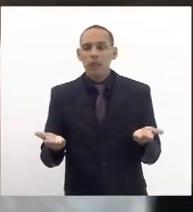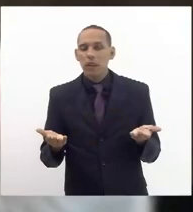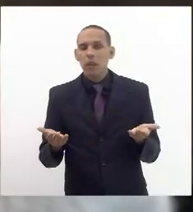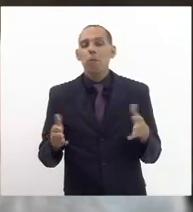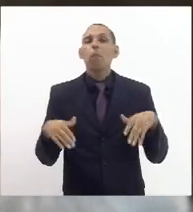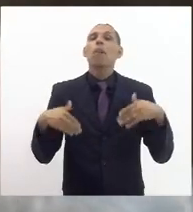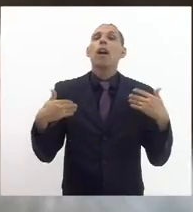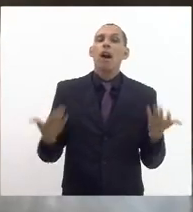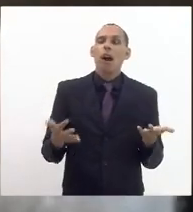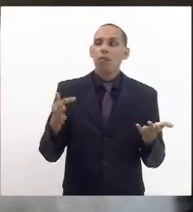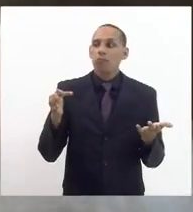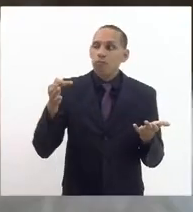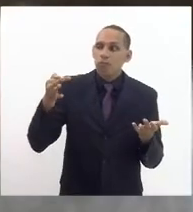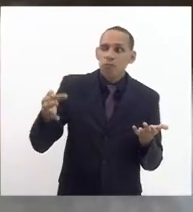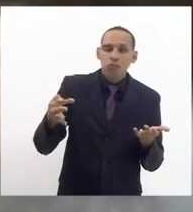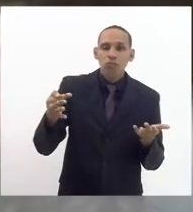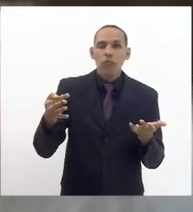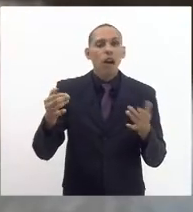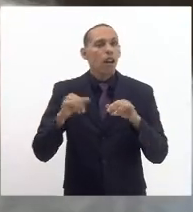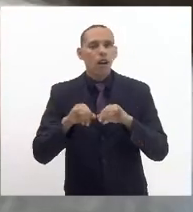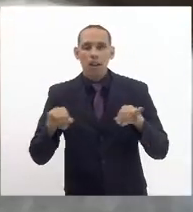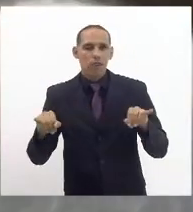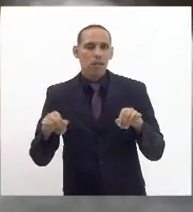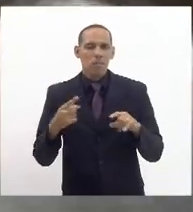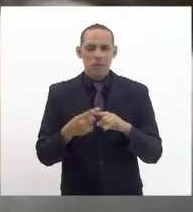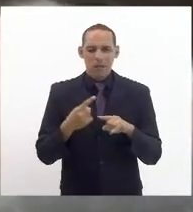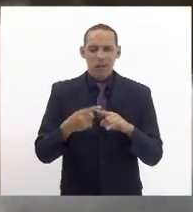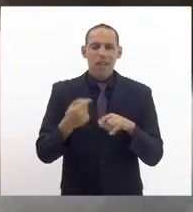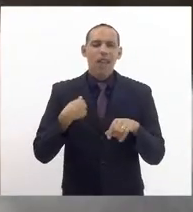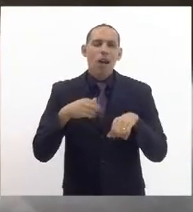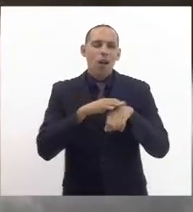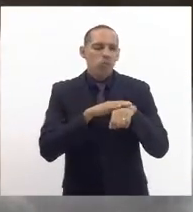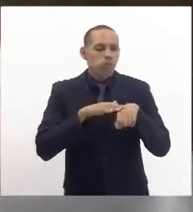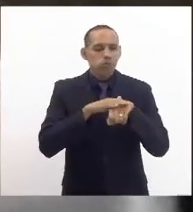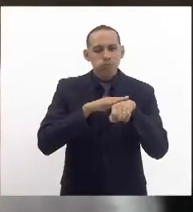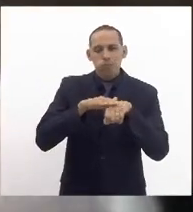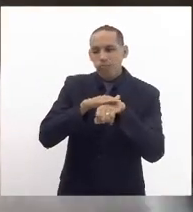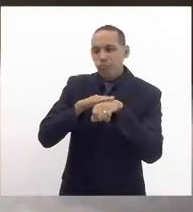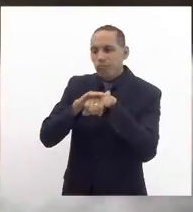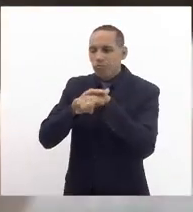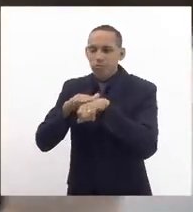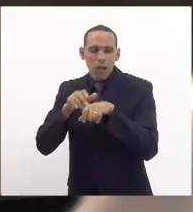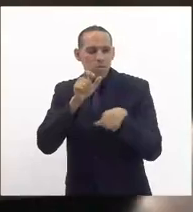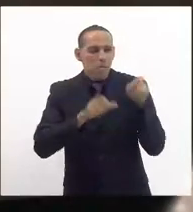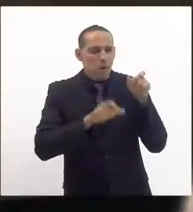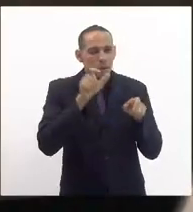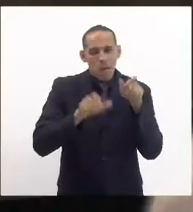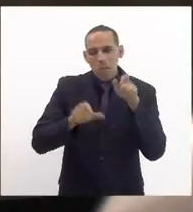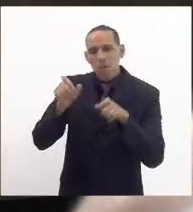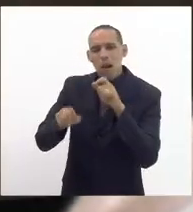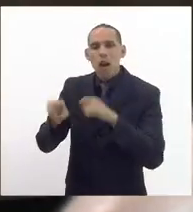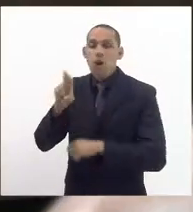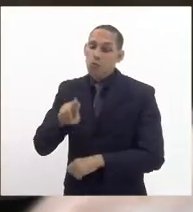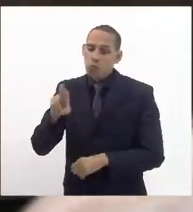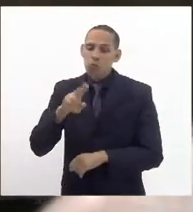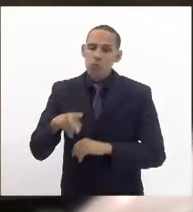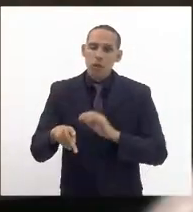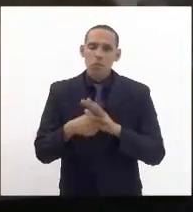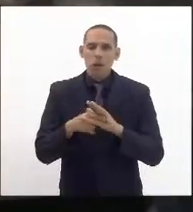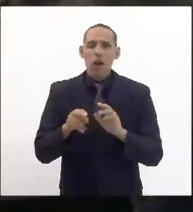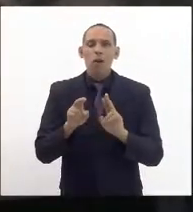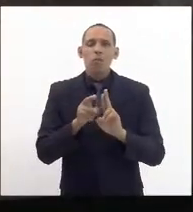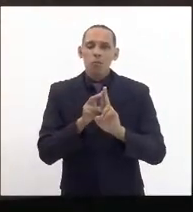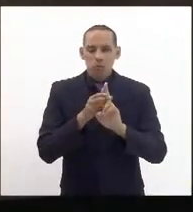estará disponível. Por quê? Em conversas com diversas pessoas que são usuárias do Sistema Único